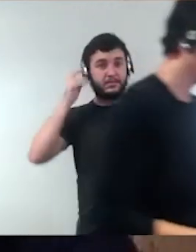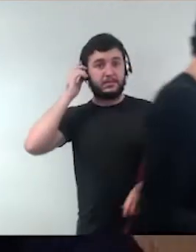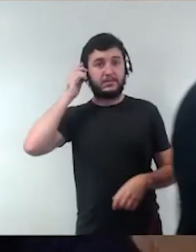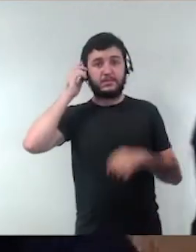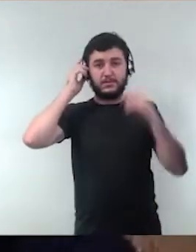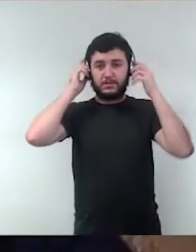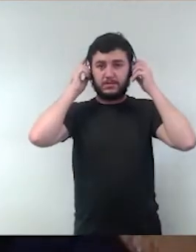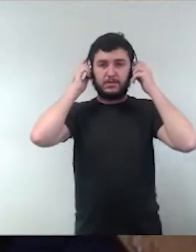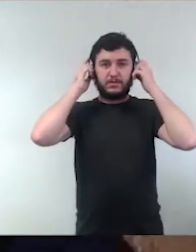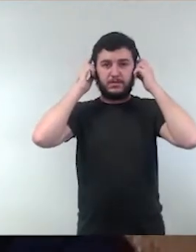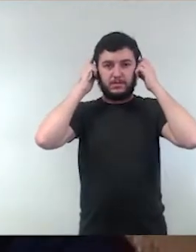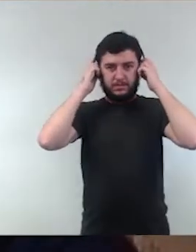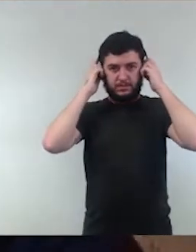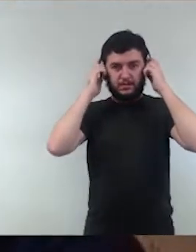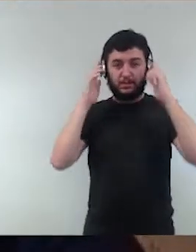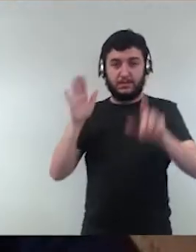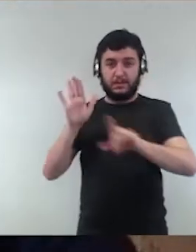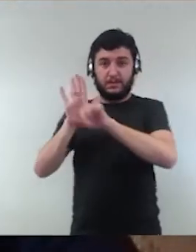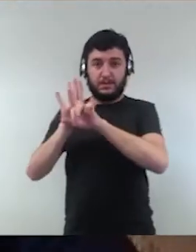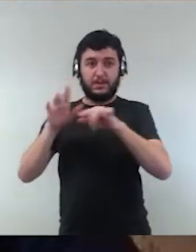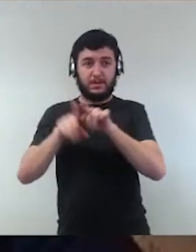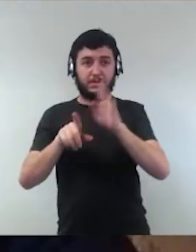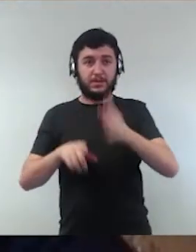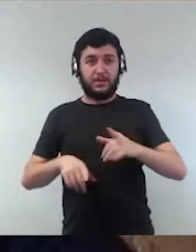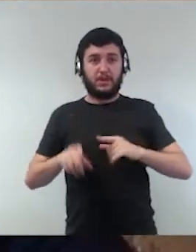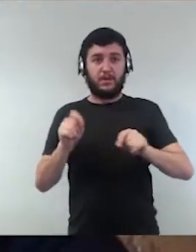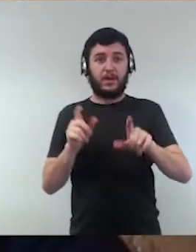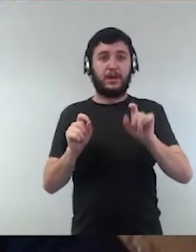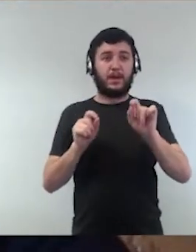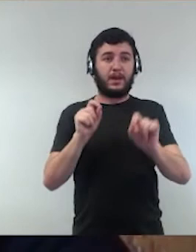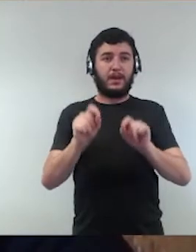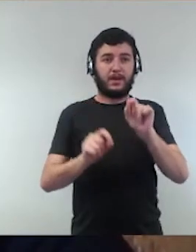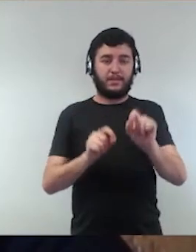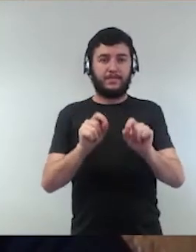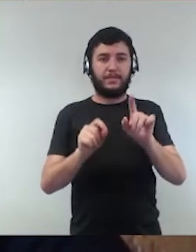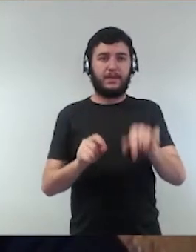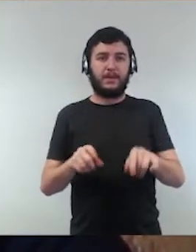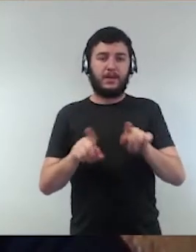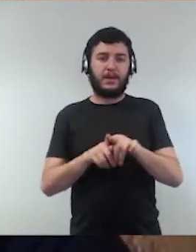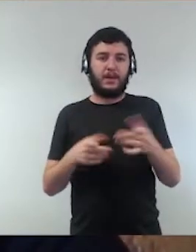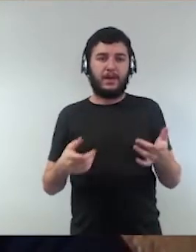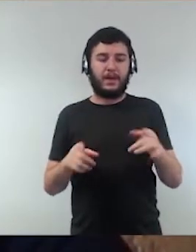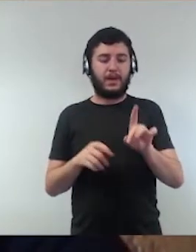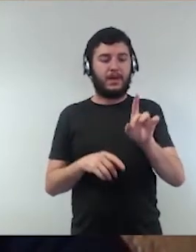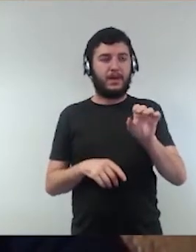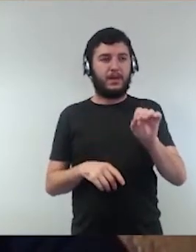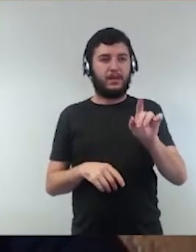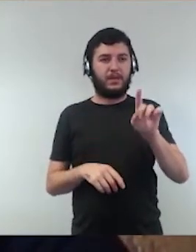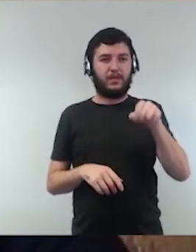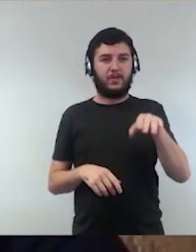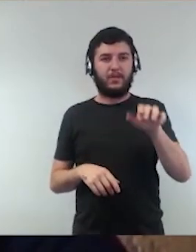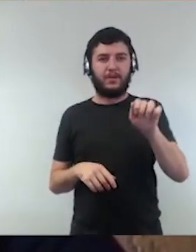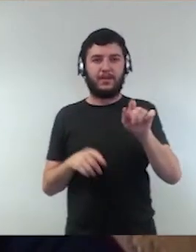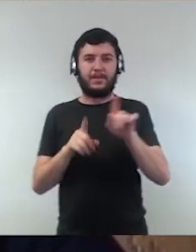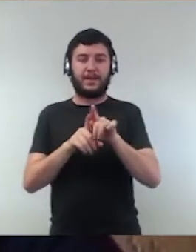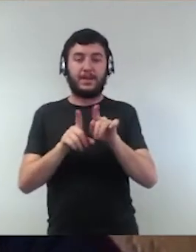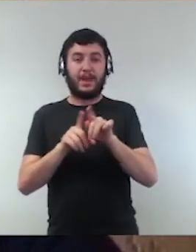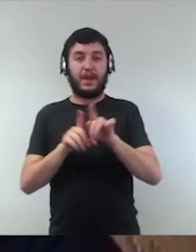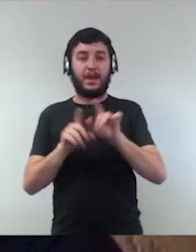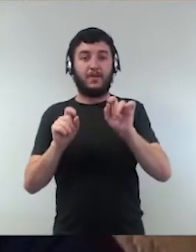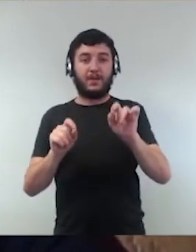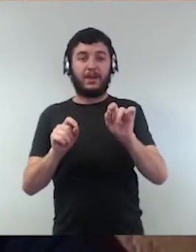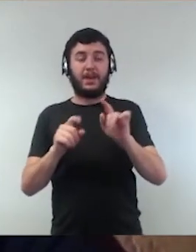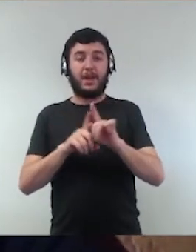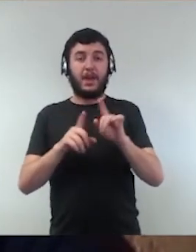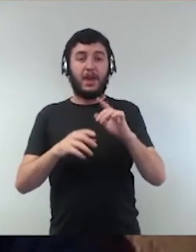legislativo, jurisprudencial, tem muito a ver, está muito entrelaçado com o quadro dogmático da própria evolução da proteção de dados